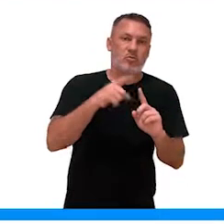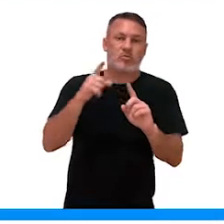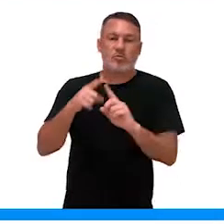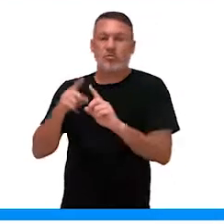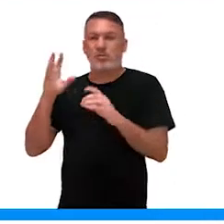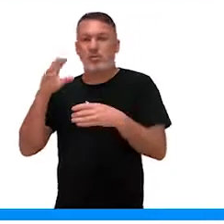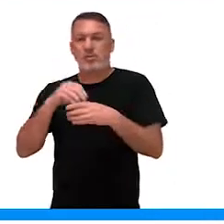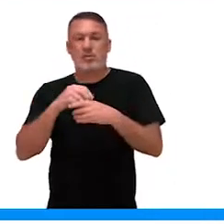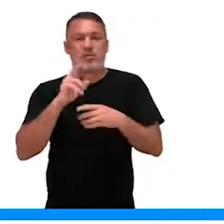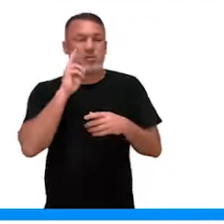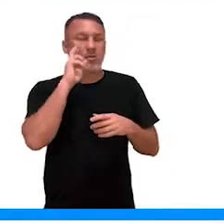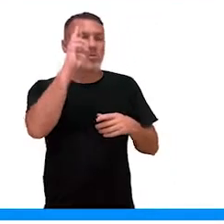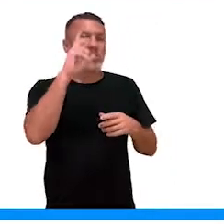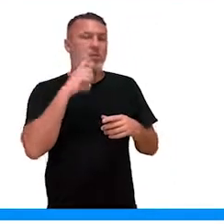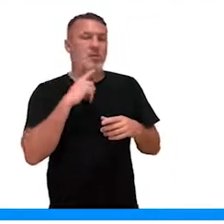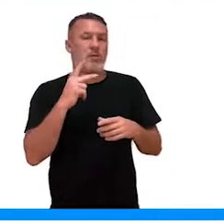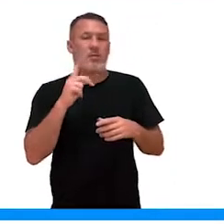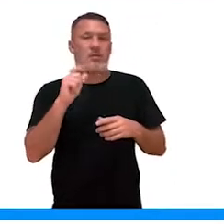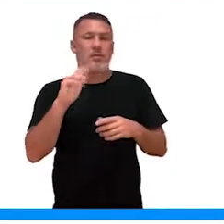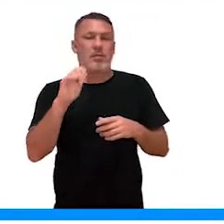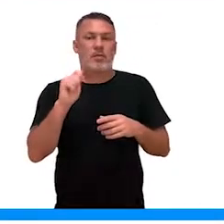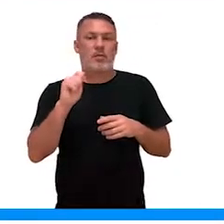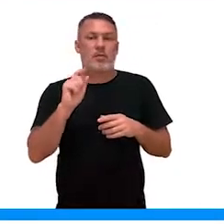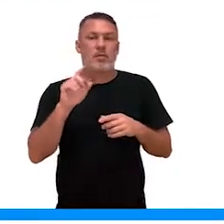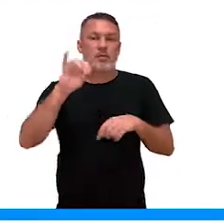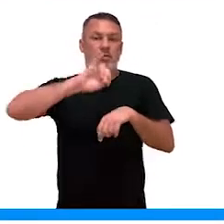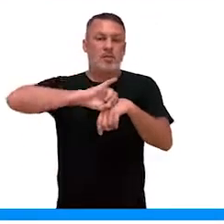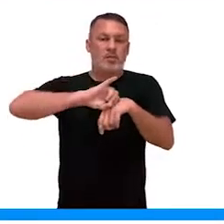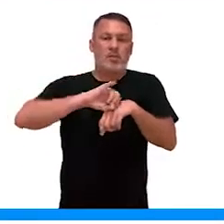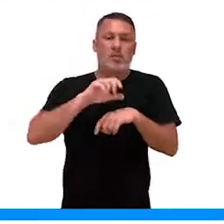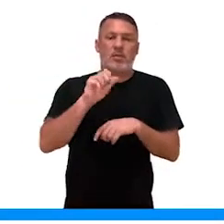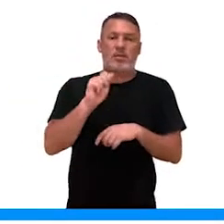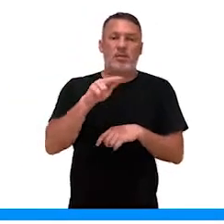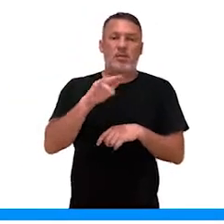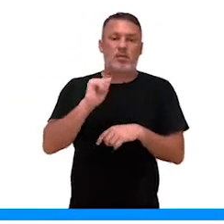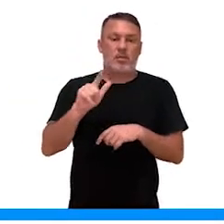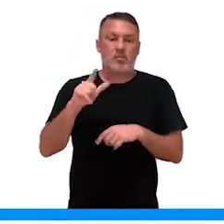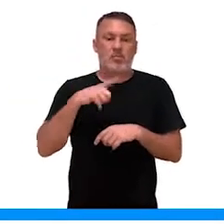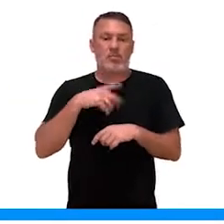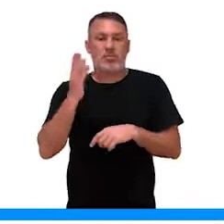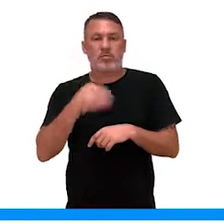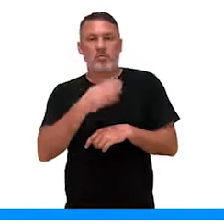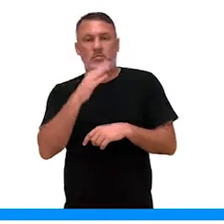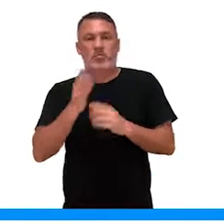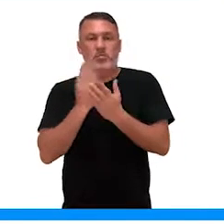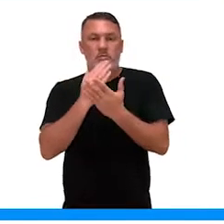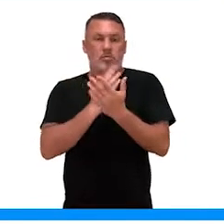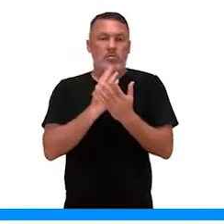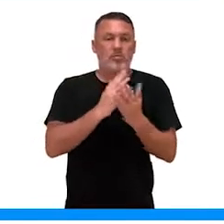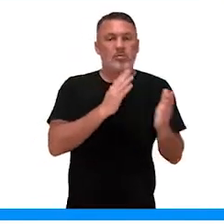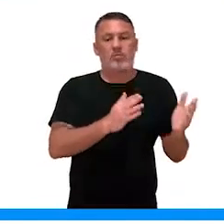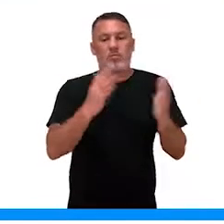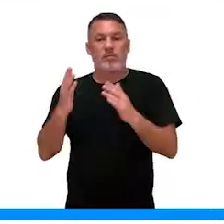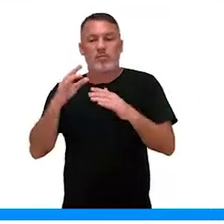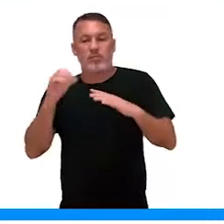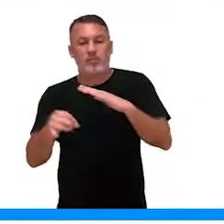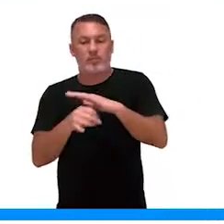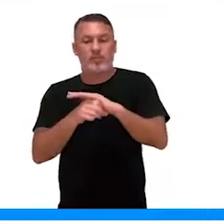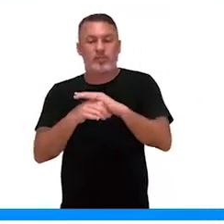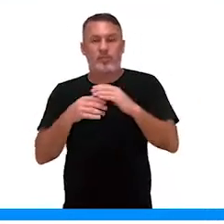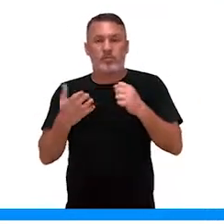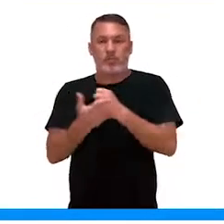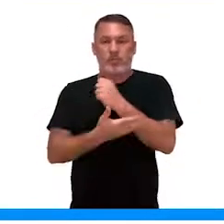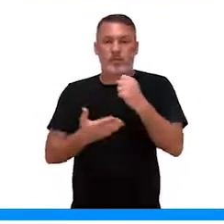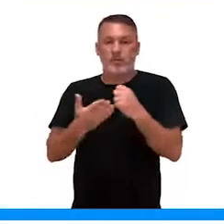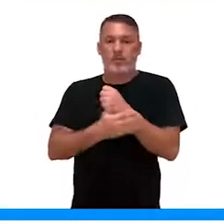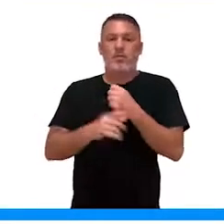naquela placa lá em cima, no disco animal, que vai acontecer essa divisão. E a superficial é aquela